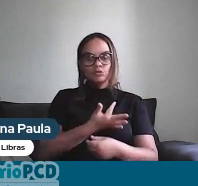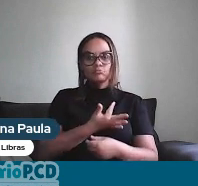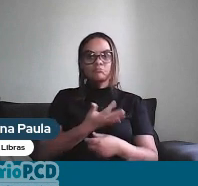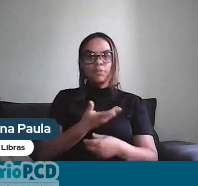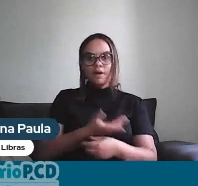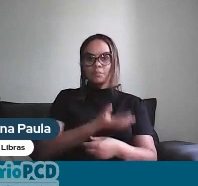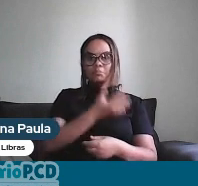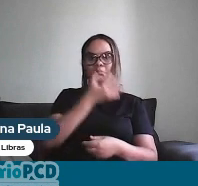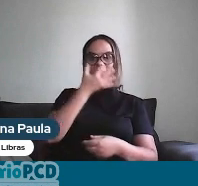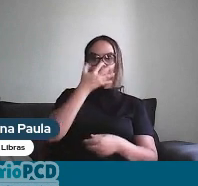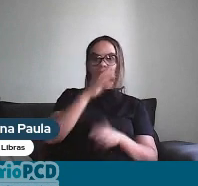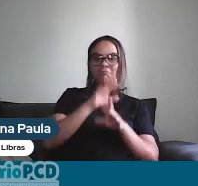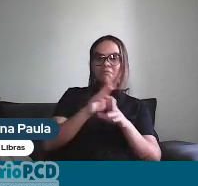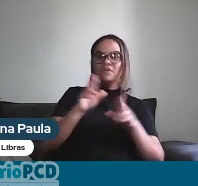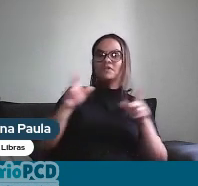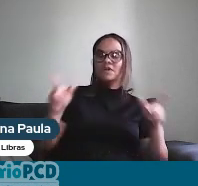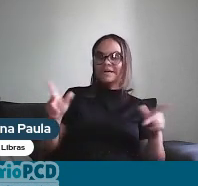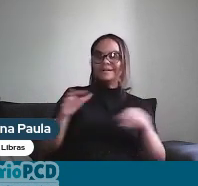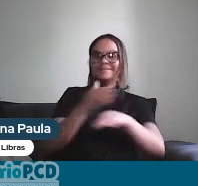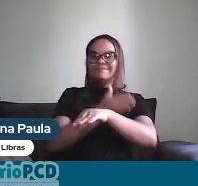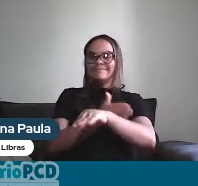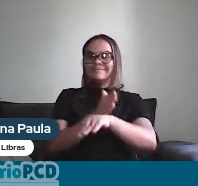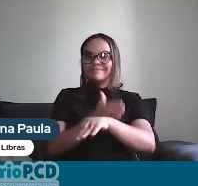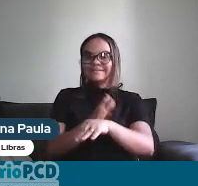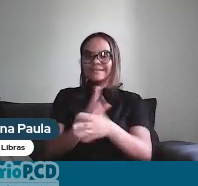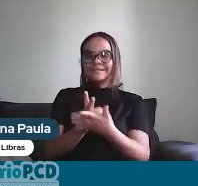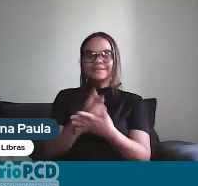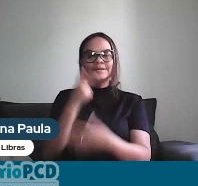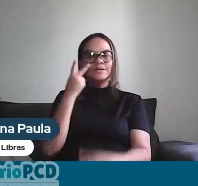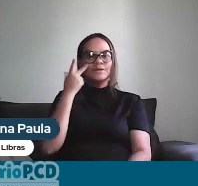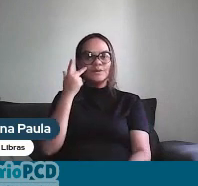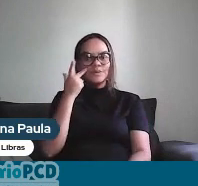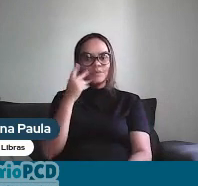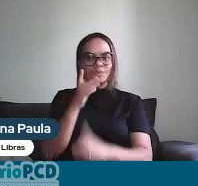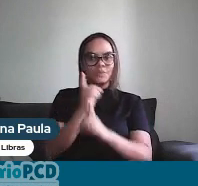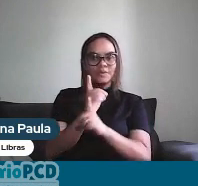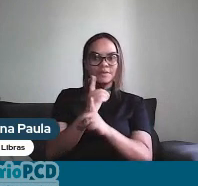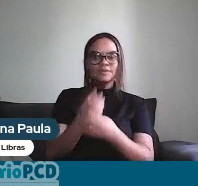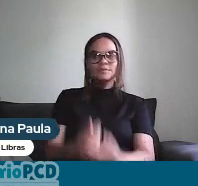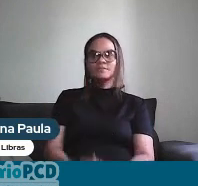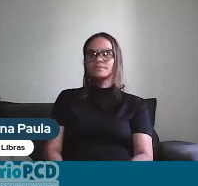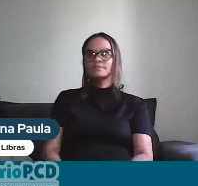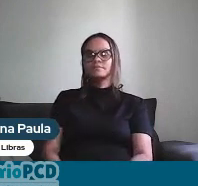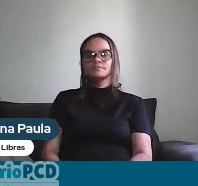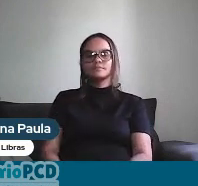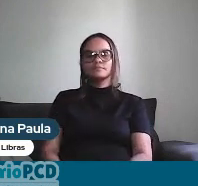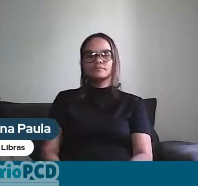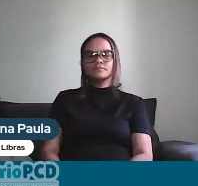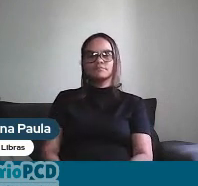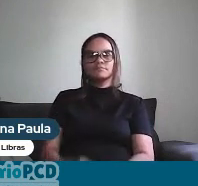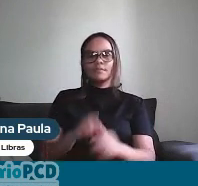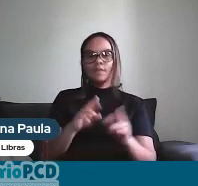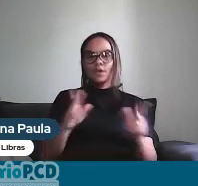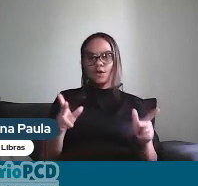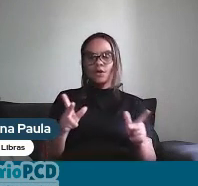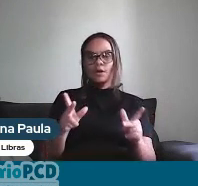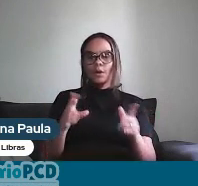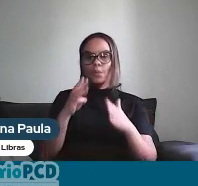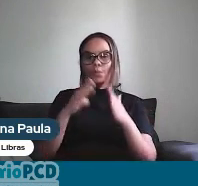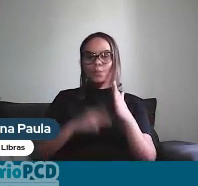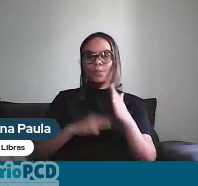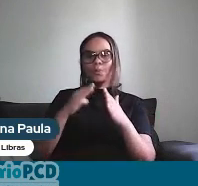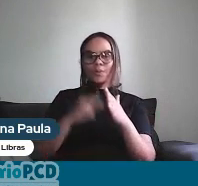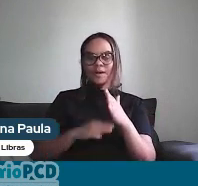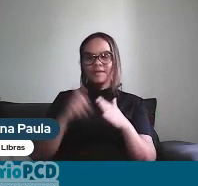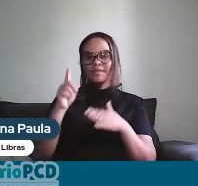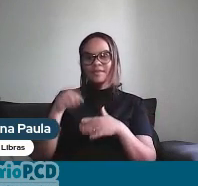números diferentes daqueles que nós estávamos habituados a encontrar. porque é diferente a metodologia.